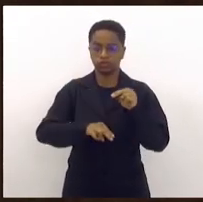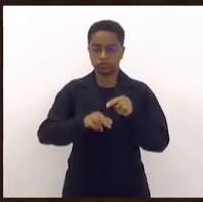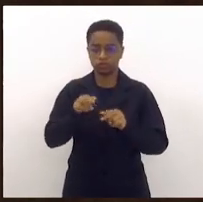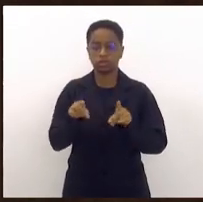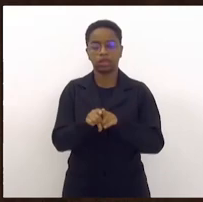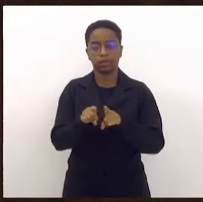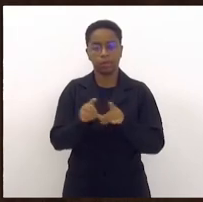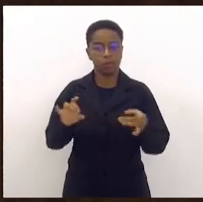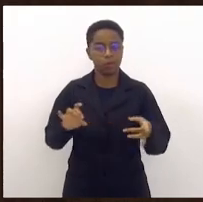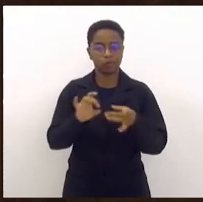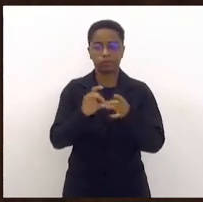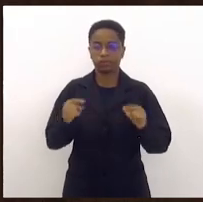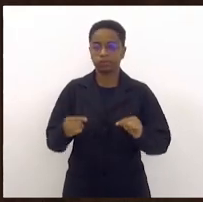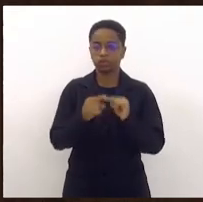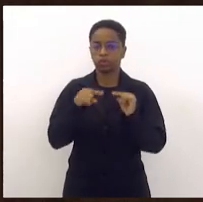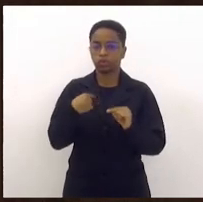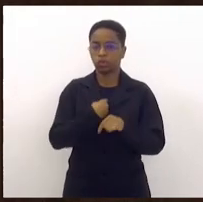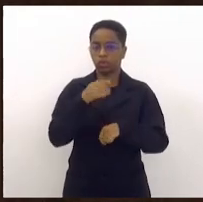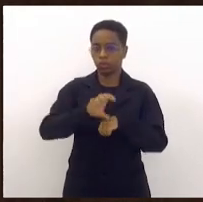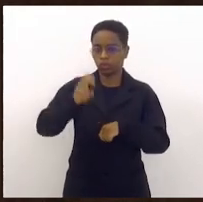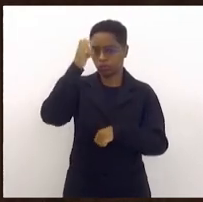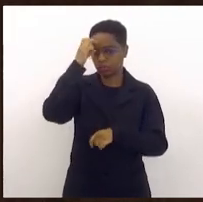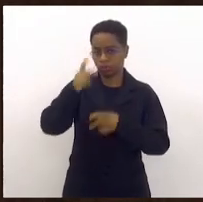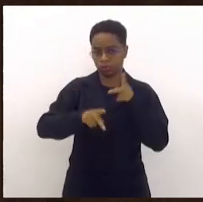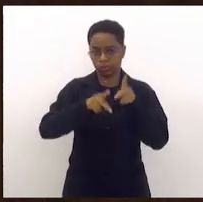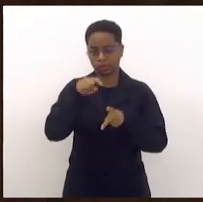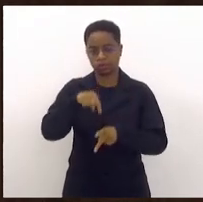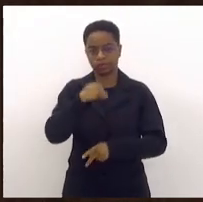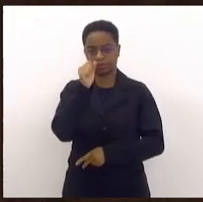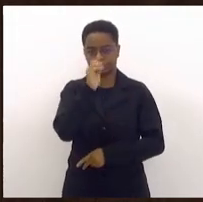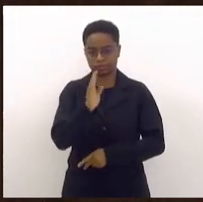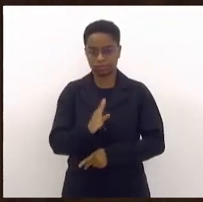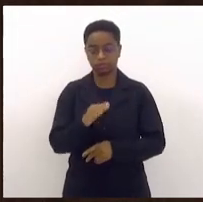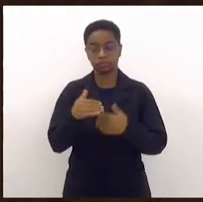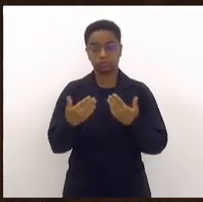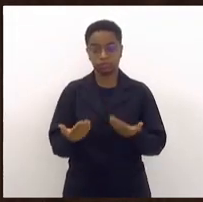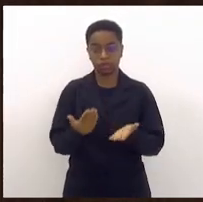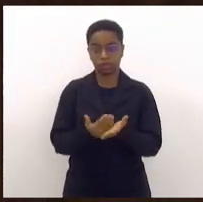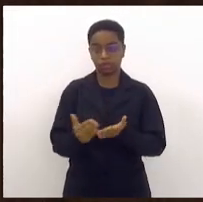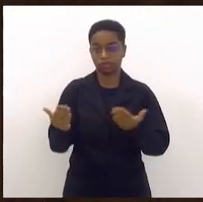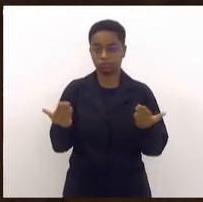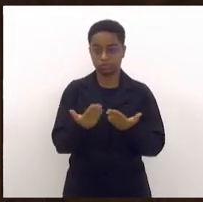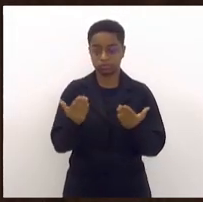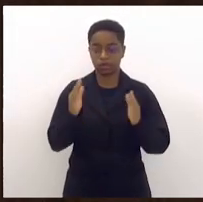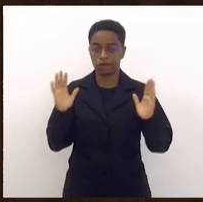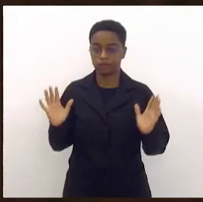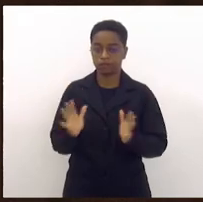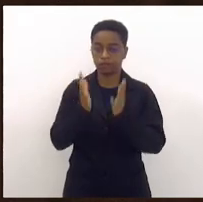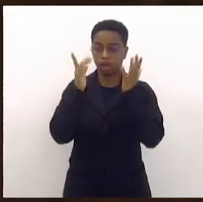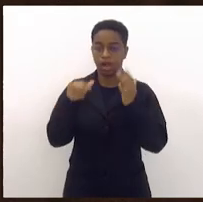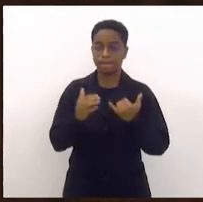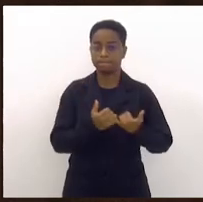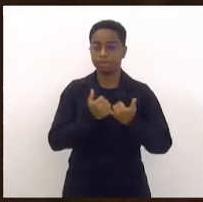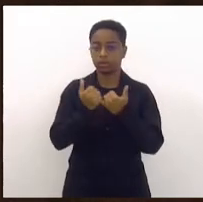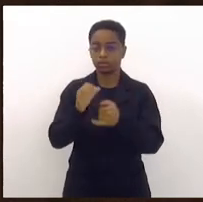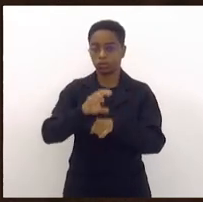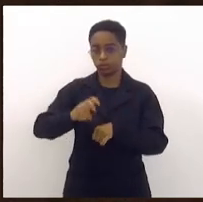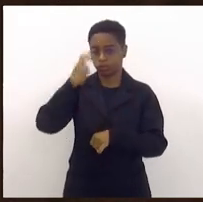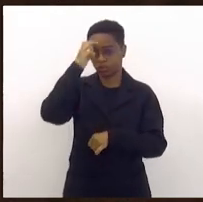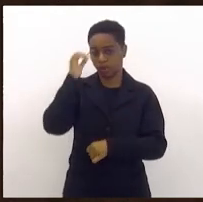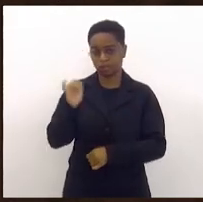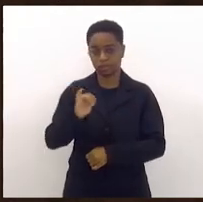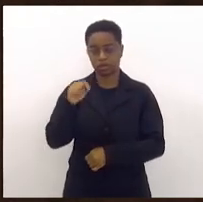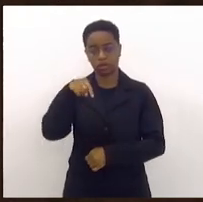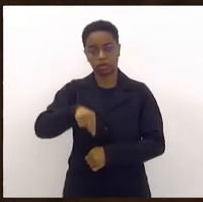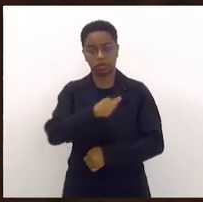ver com a nossa cultura popular do povo brasileiro. Então, a partir de agora, os arraiais são patrimônio cultural e material